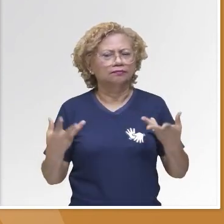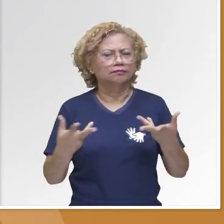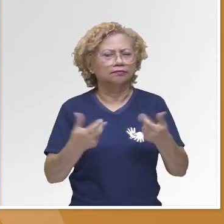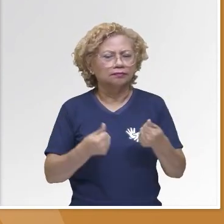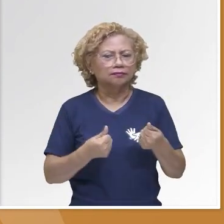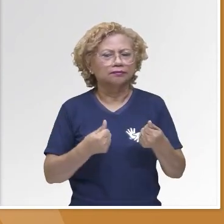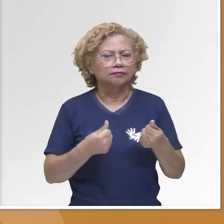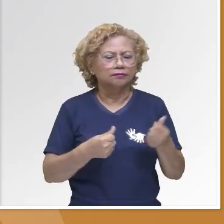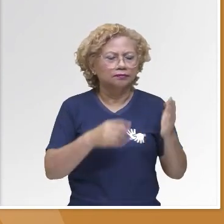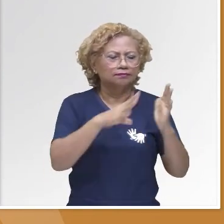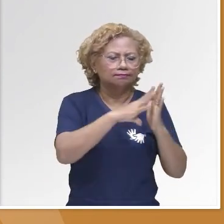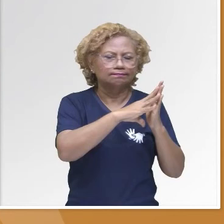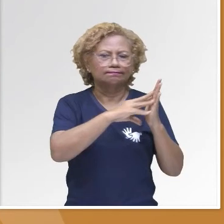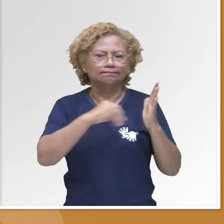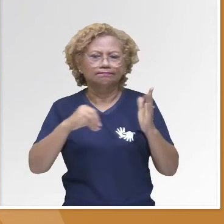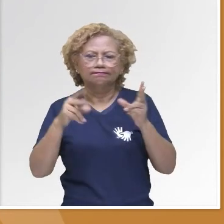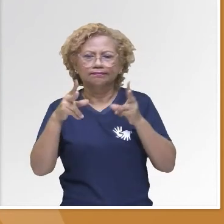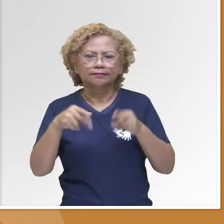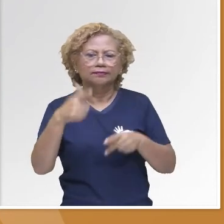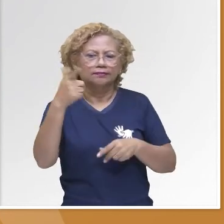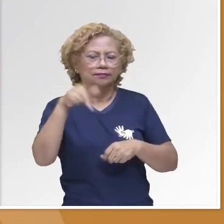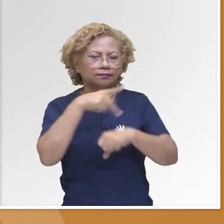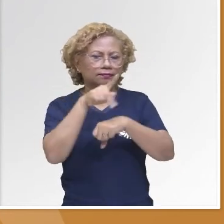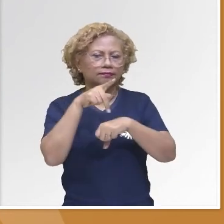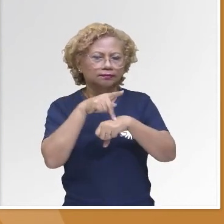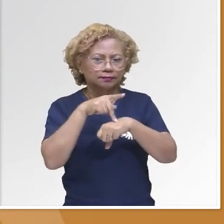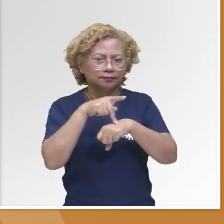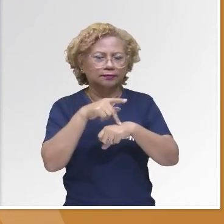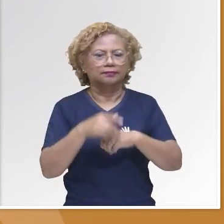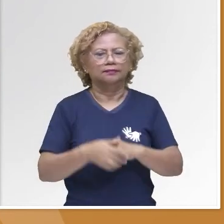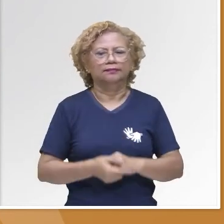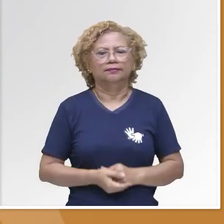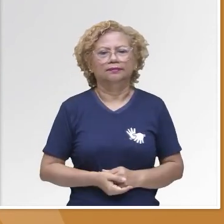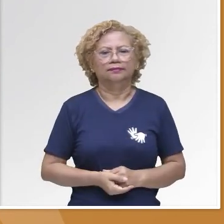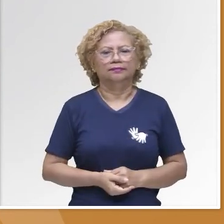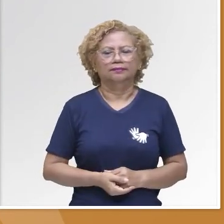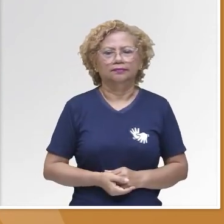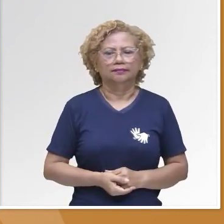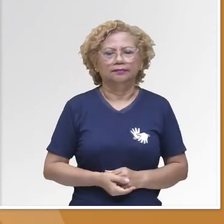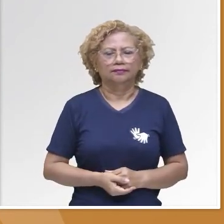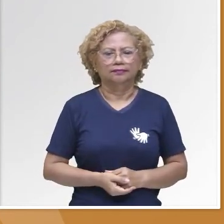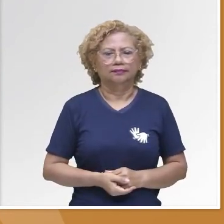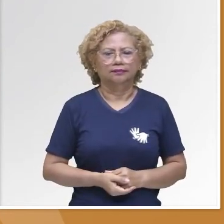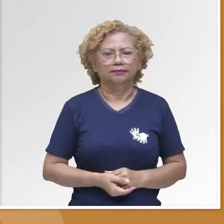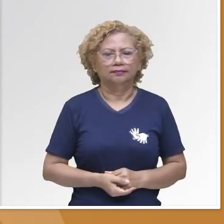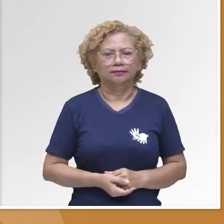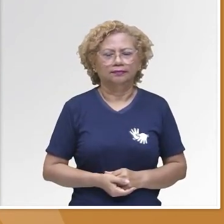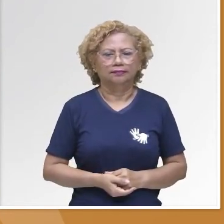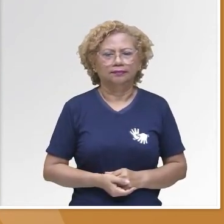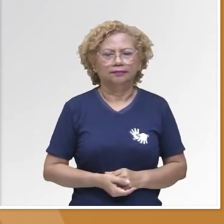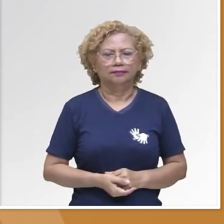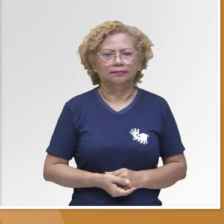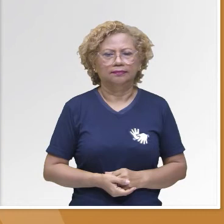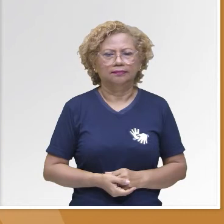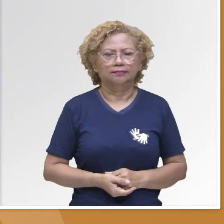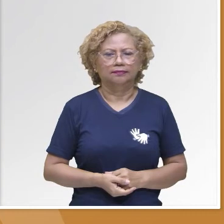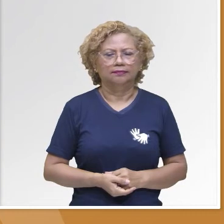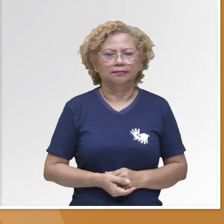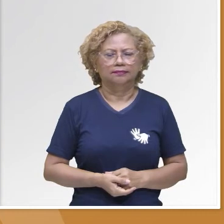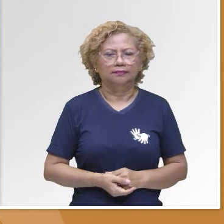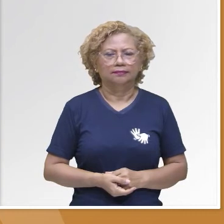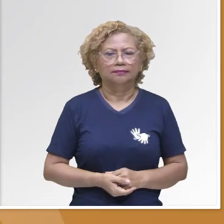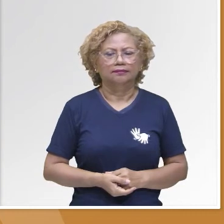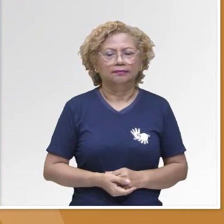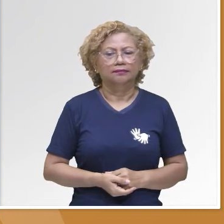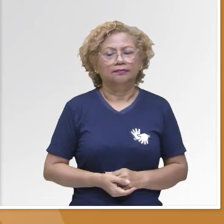foi gradativo, que acabou também chegando ali em países próximos, em áreas próximas, dando origem aos